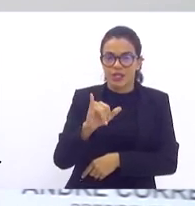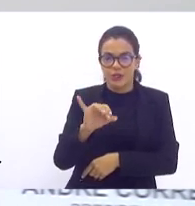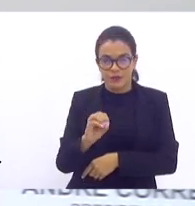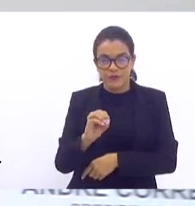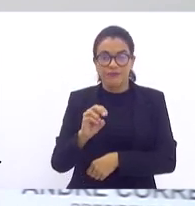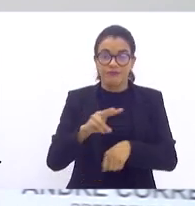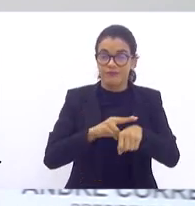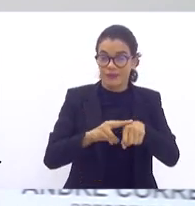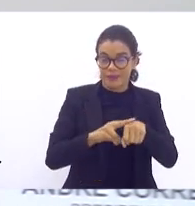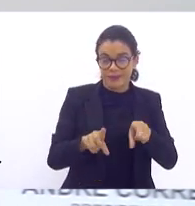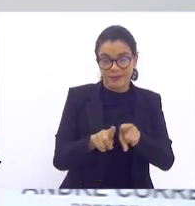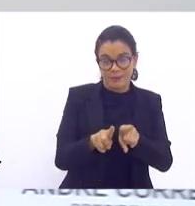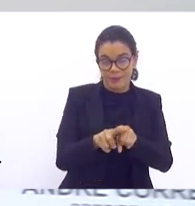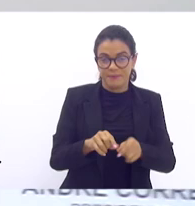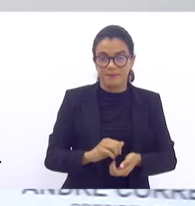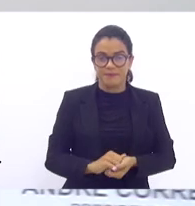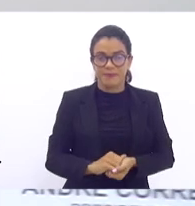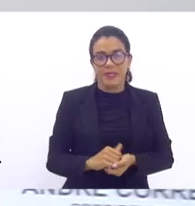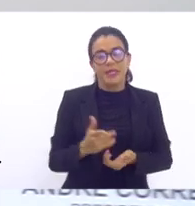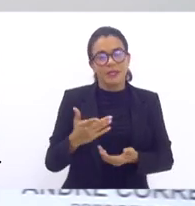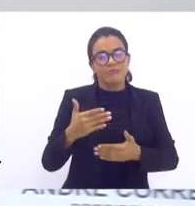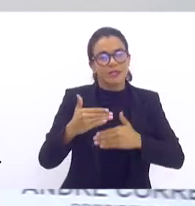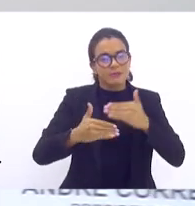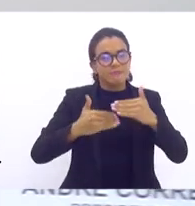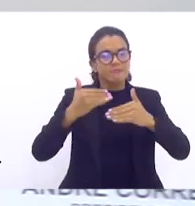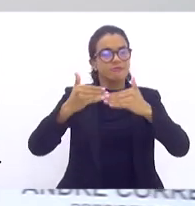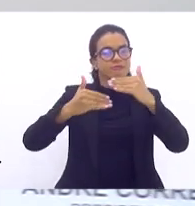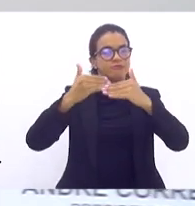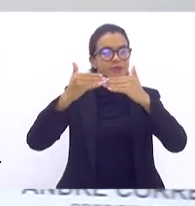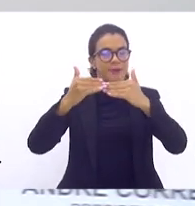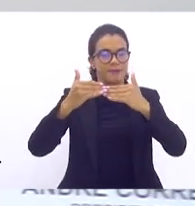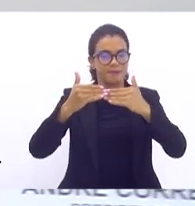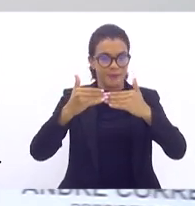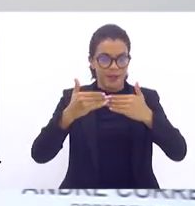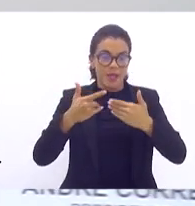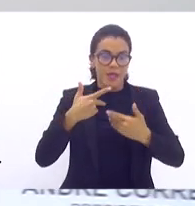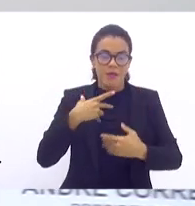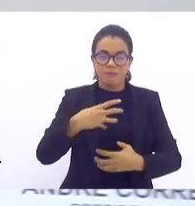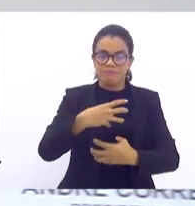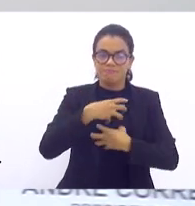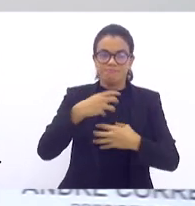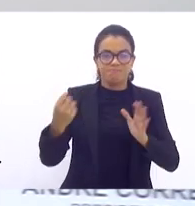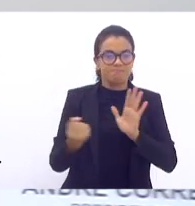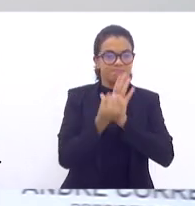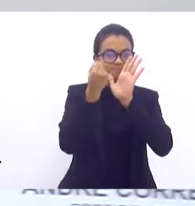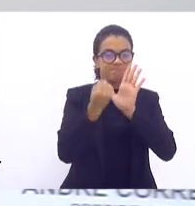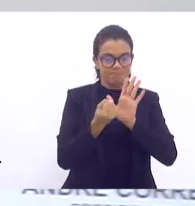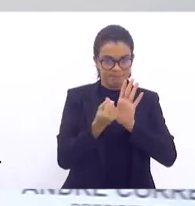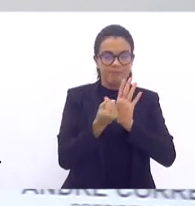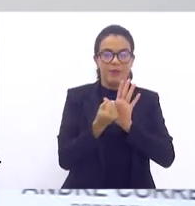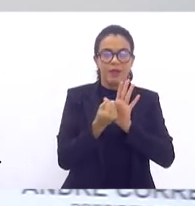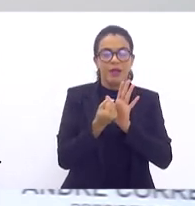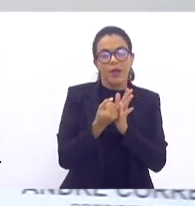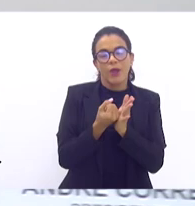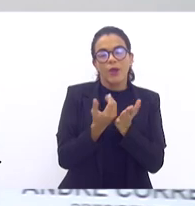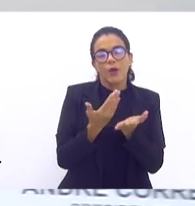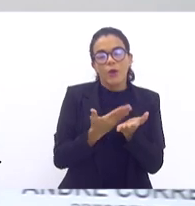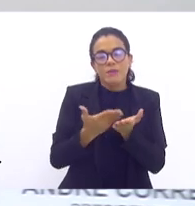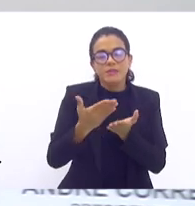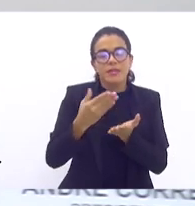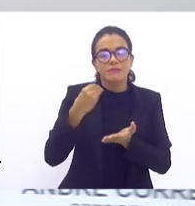e dentro dessas construção eu uma coisa que me marcou muito a partir de uma